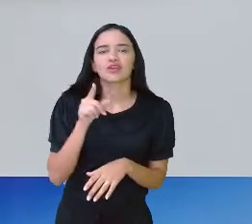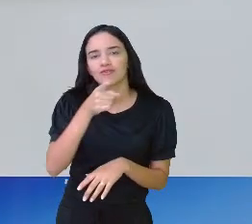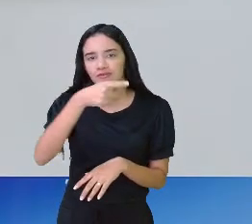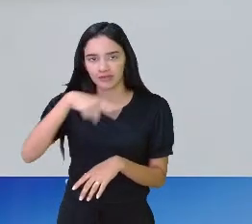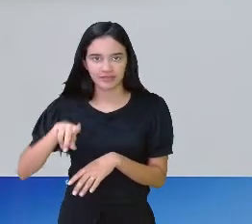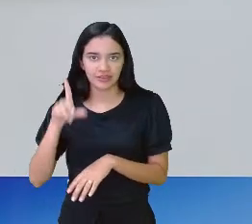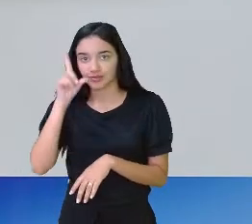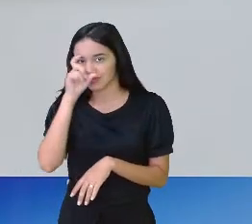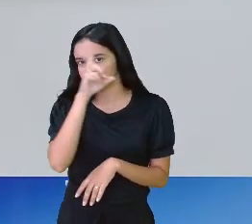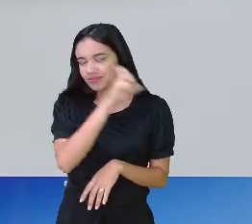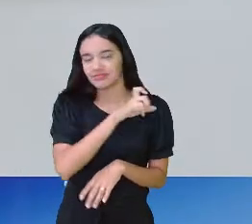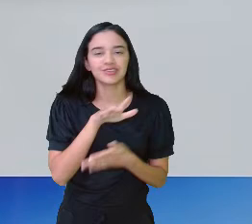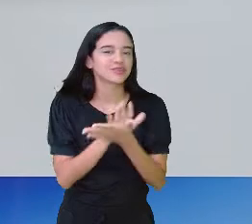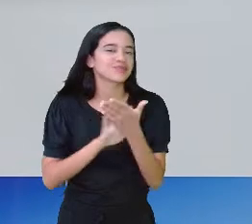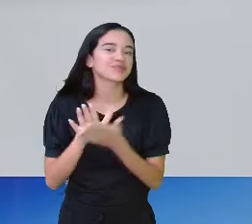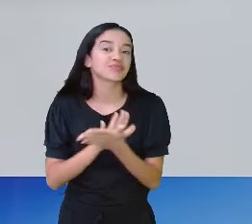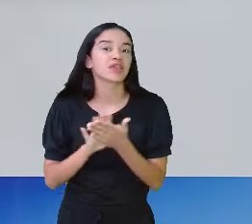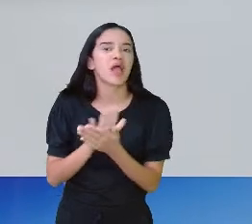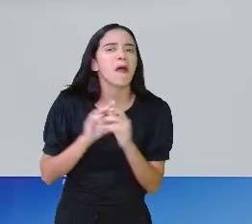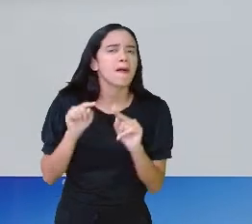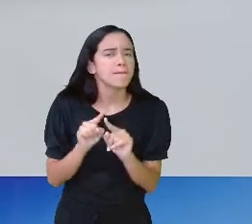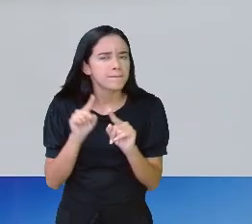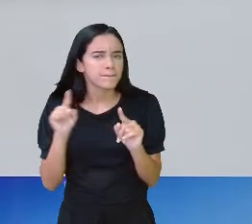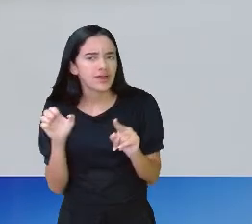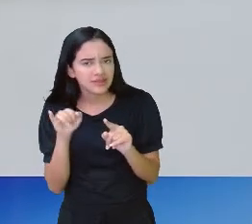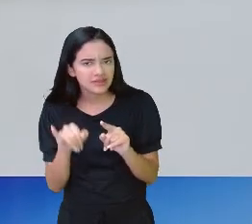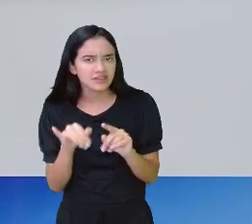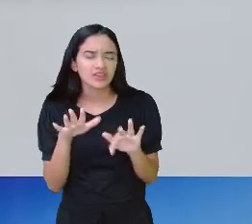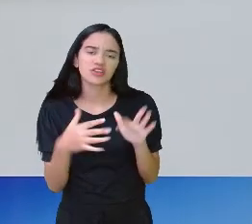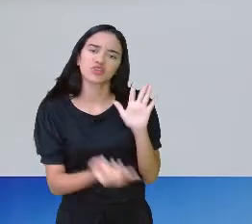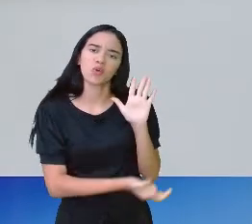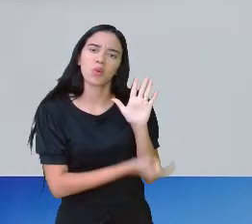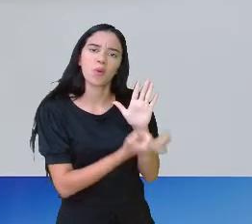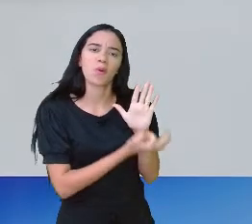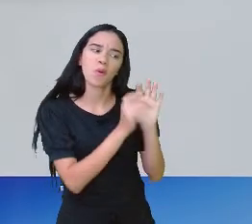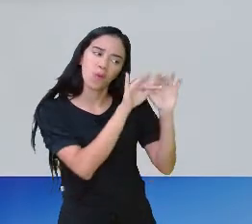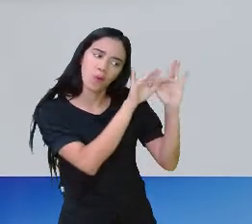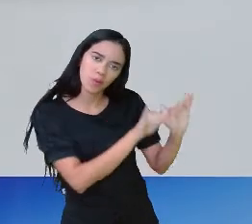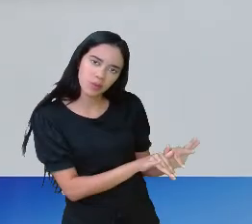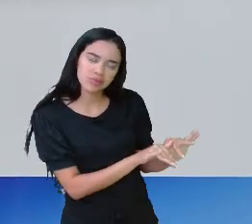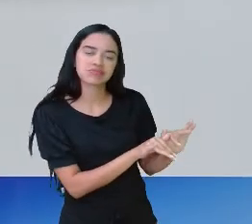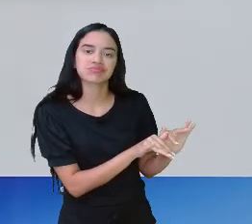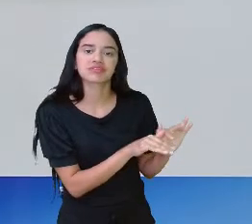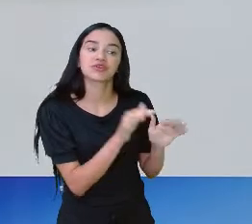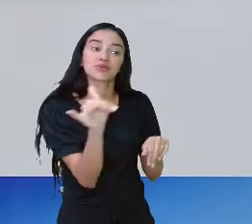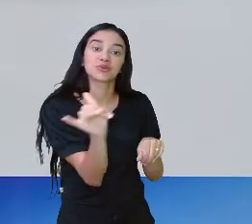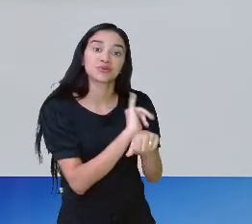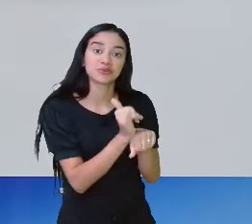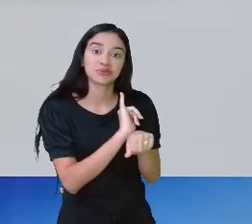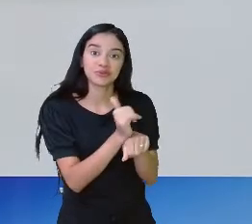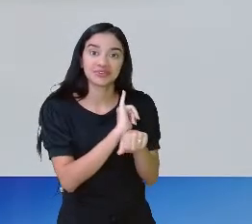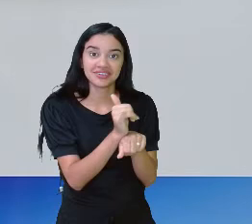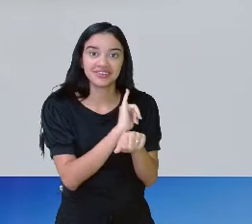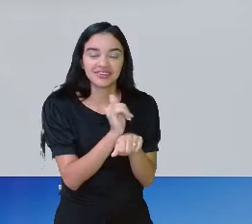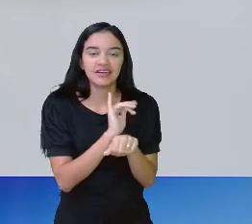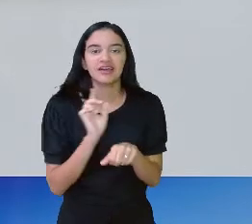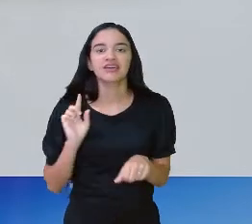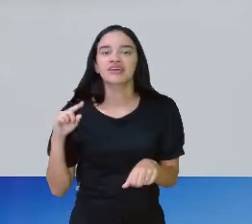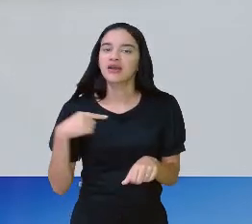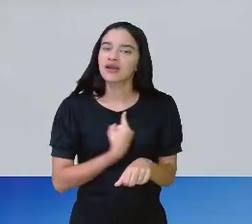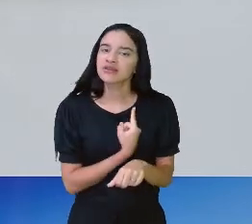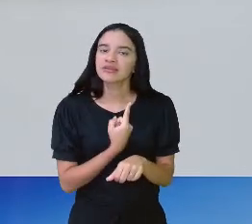vai sair com dificuldade nenhuma. Mas se sair, deixa teu comentário lá no YouTube, que se for possível, a